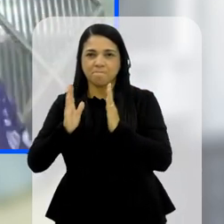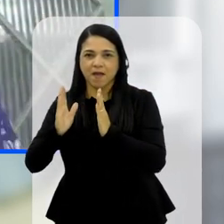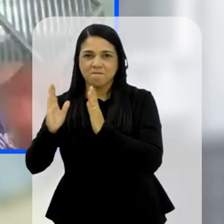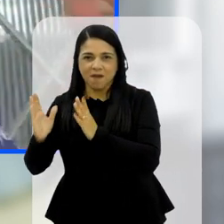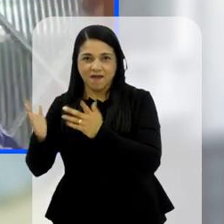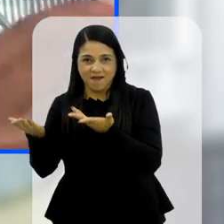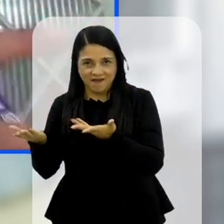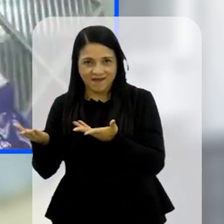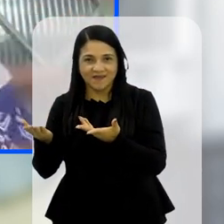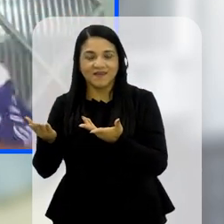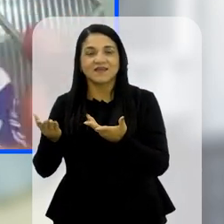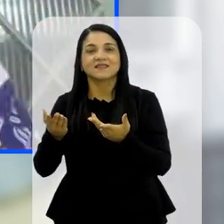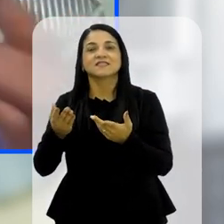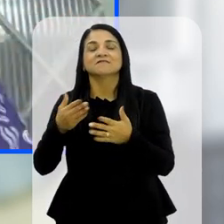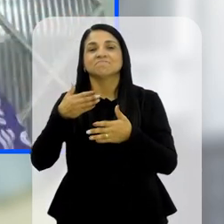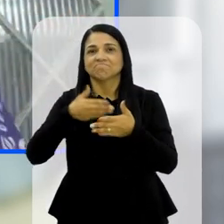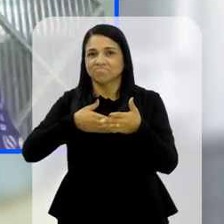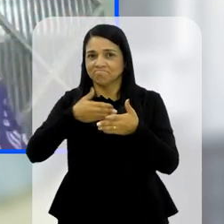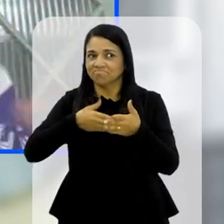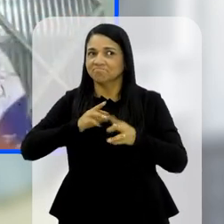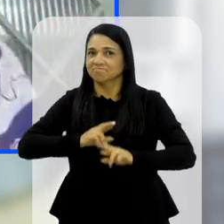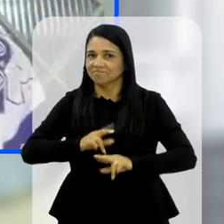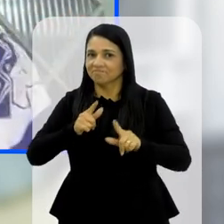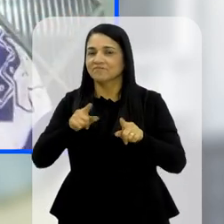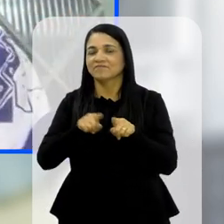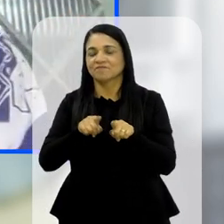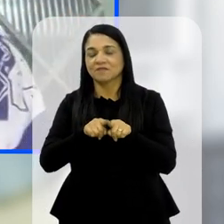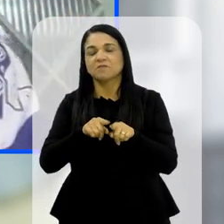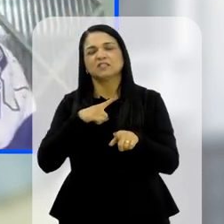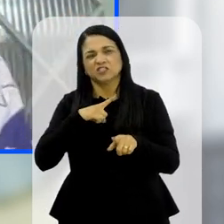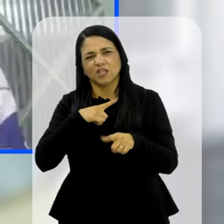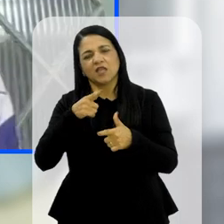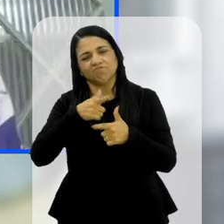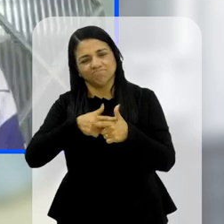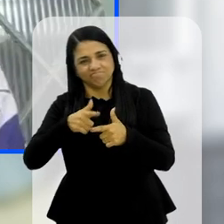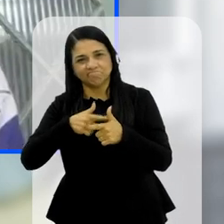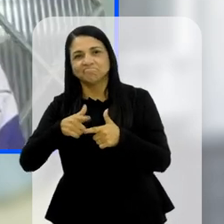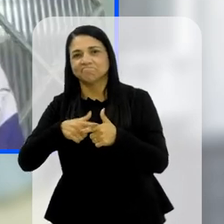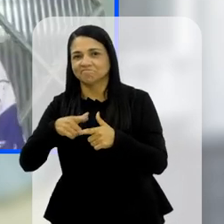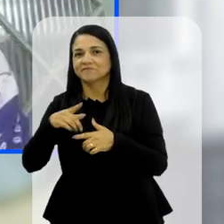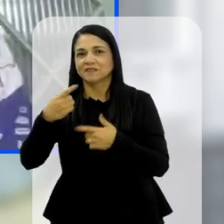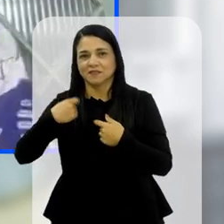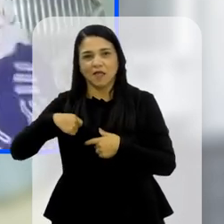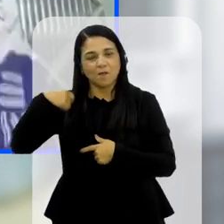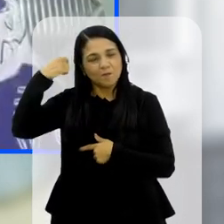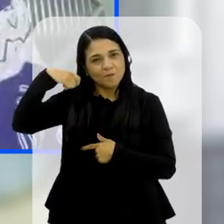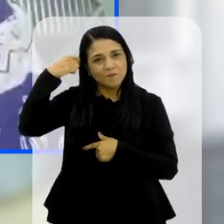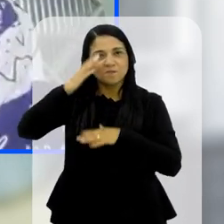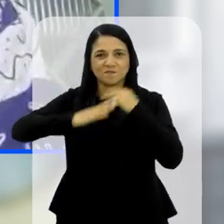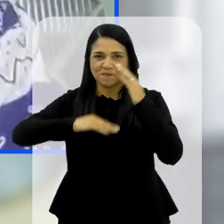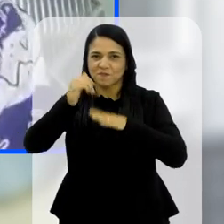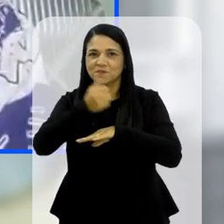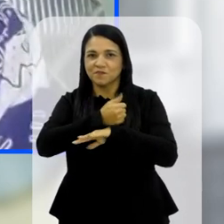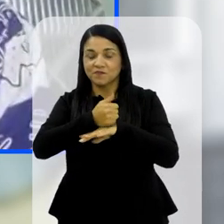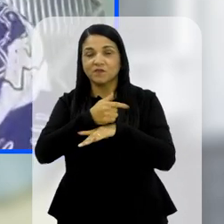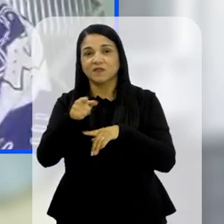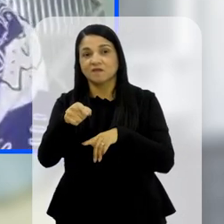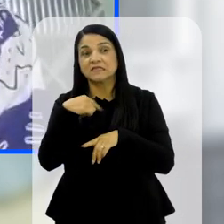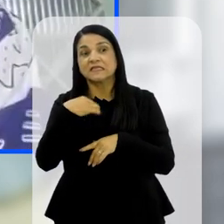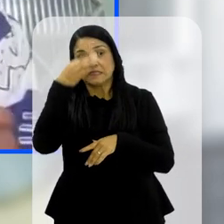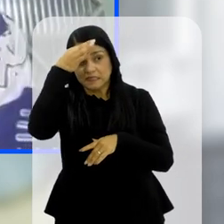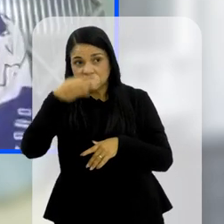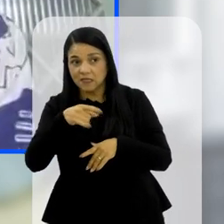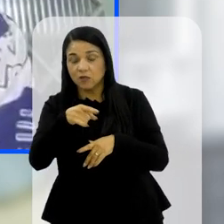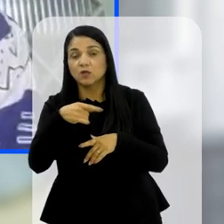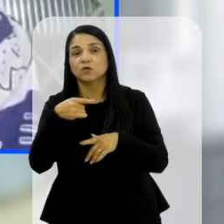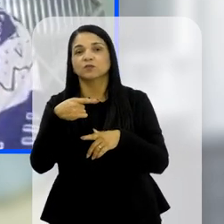diferentes as questões, as barreiras, mas a gente ainda tem questões aí frente a essa profissão, que não tem, só para você entender